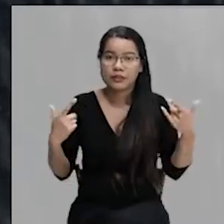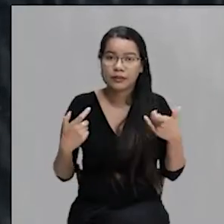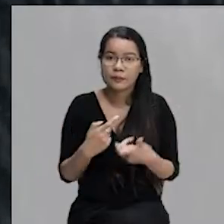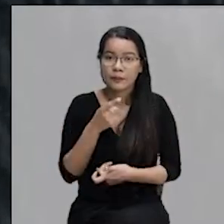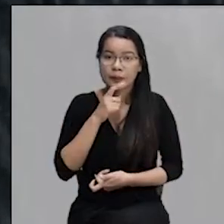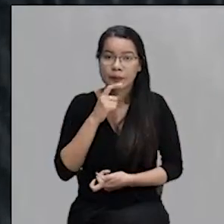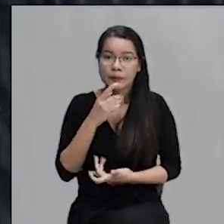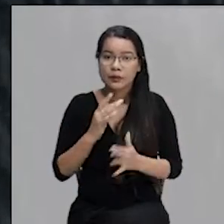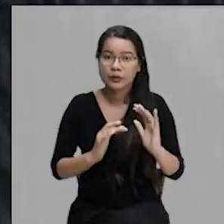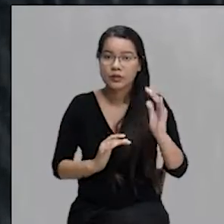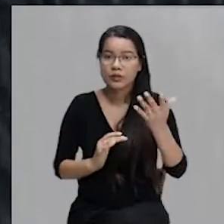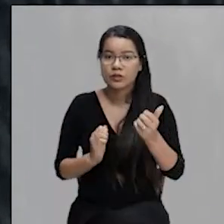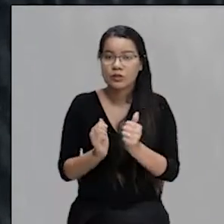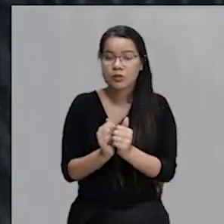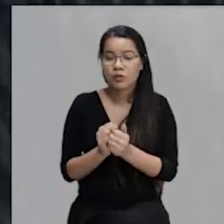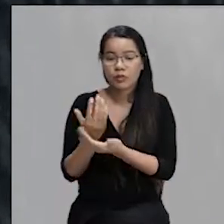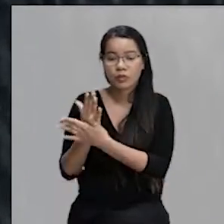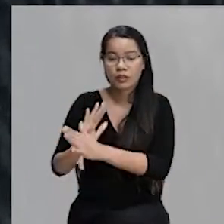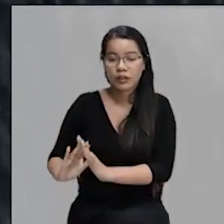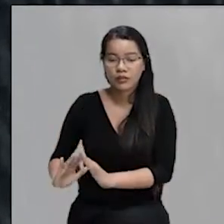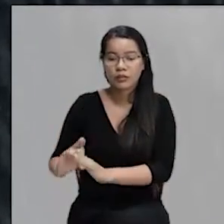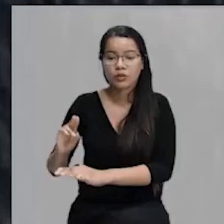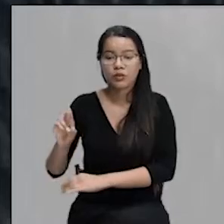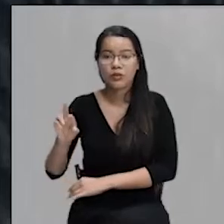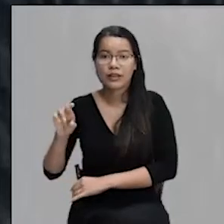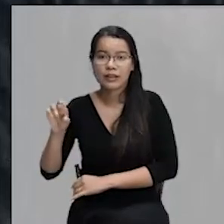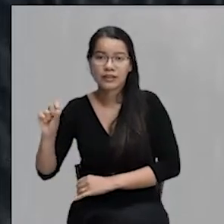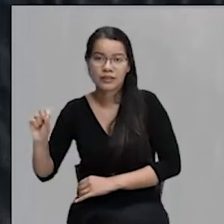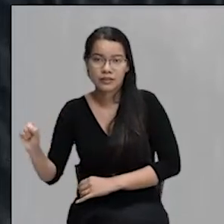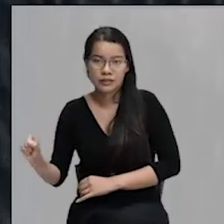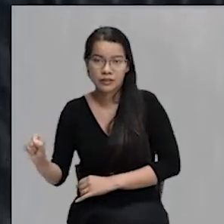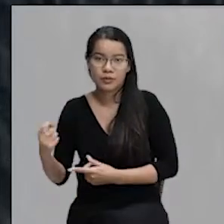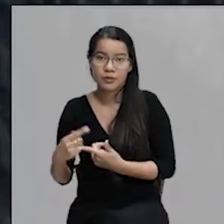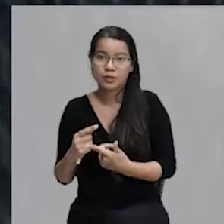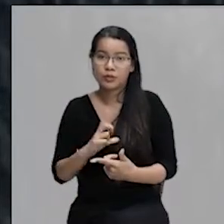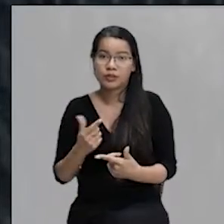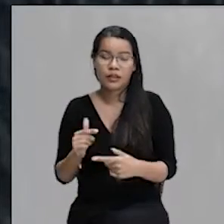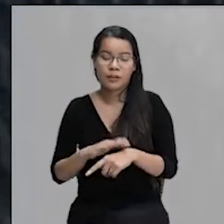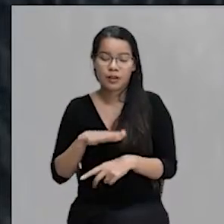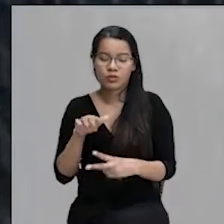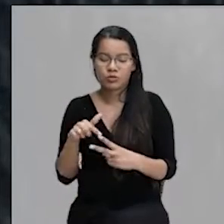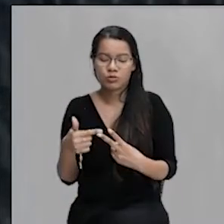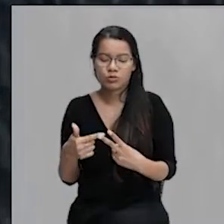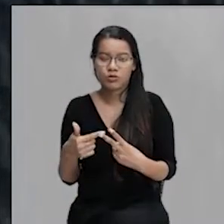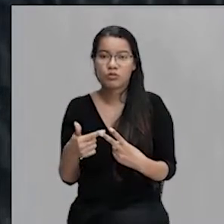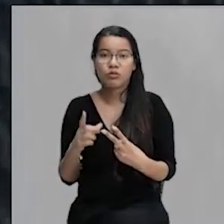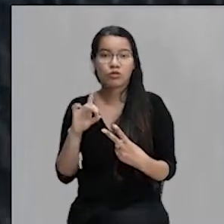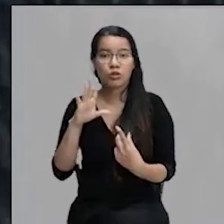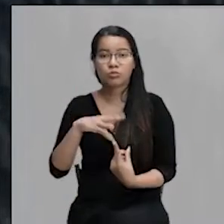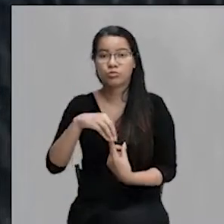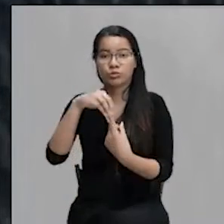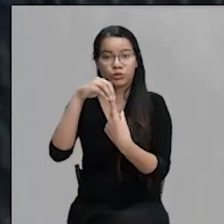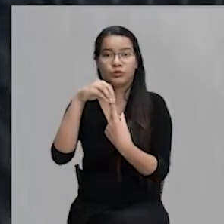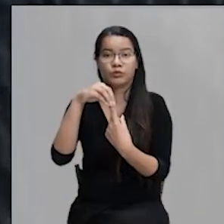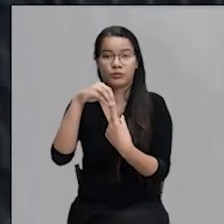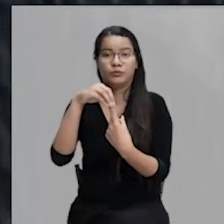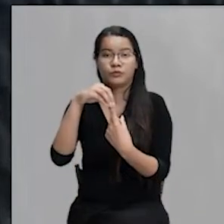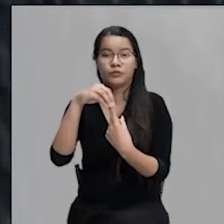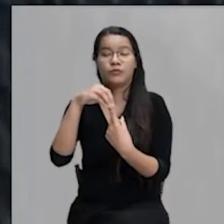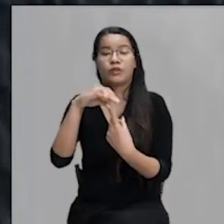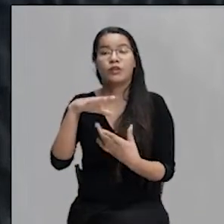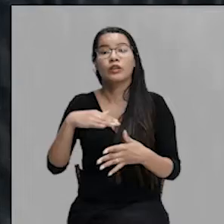Soviética, porque passa a não ter mais dois polos, né? O mundo sai da bipolarização para um momento onde